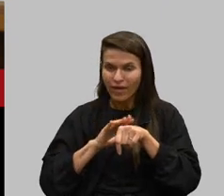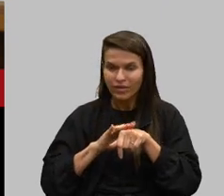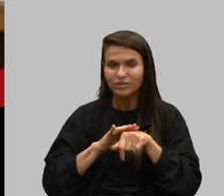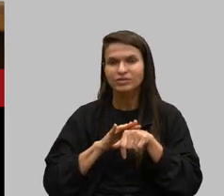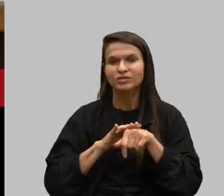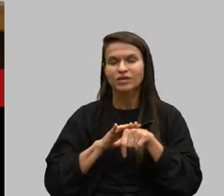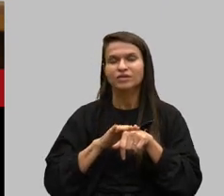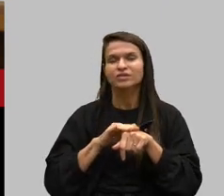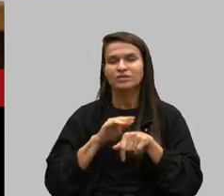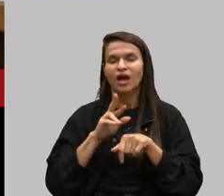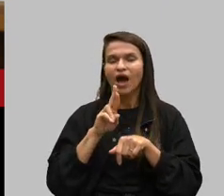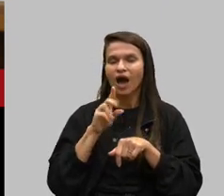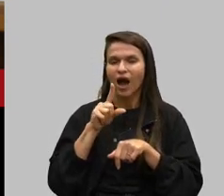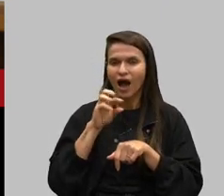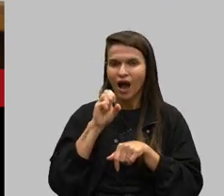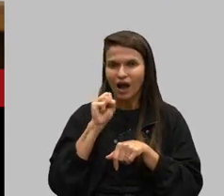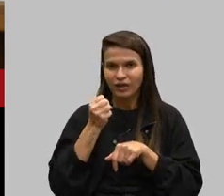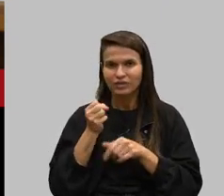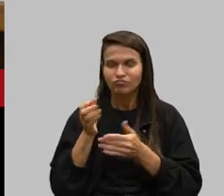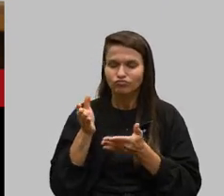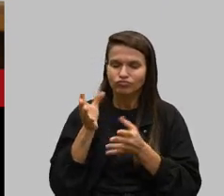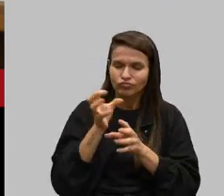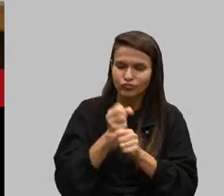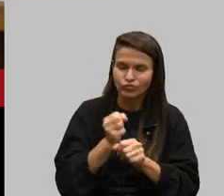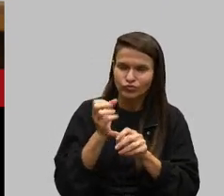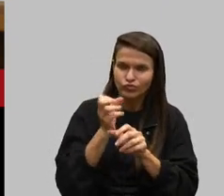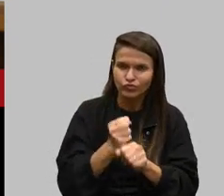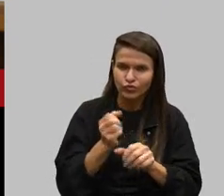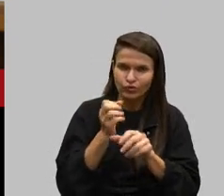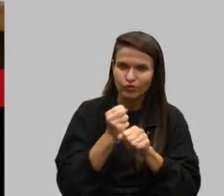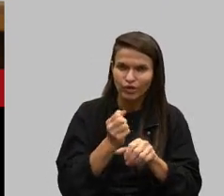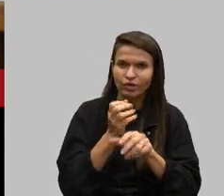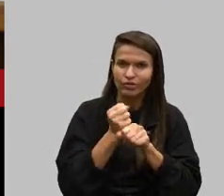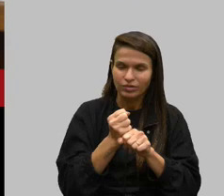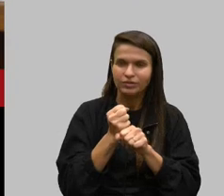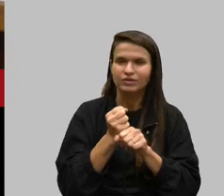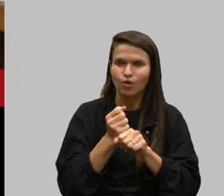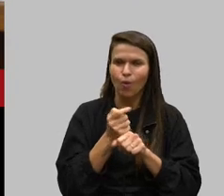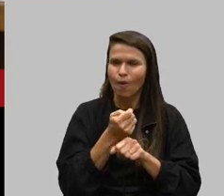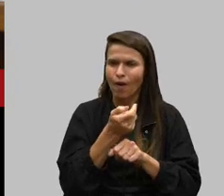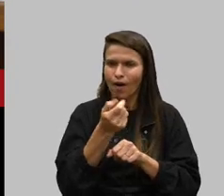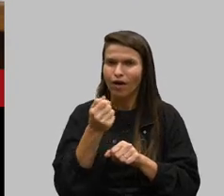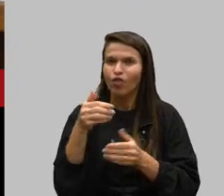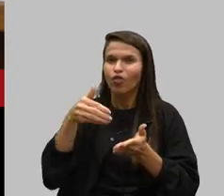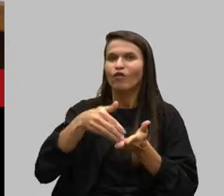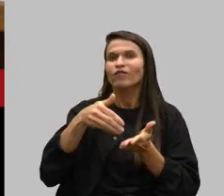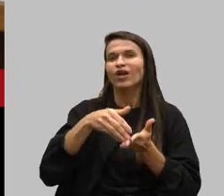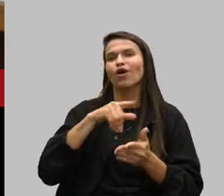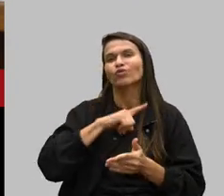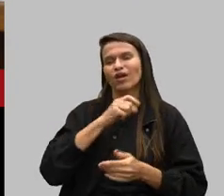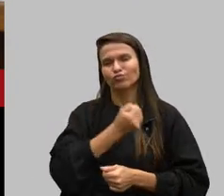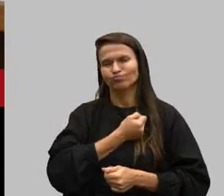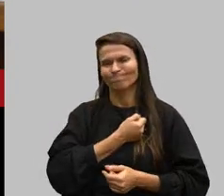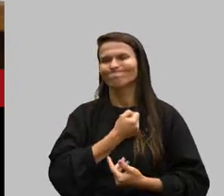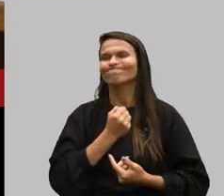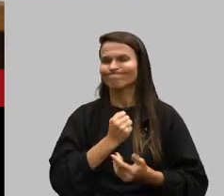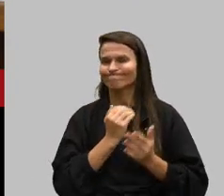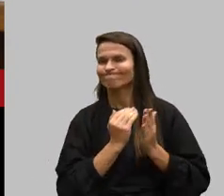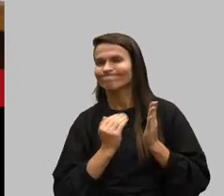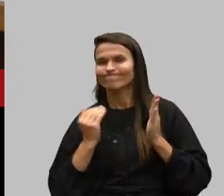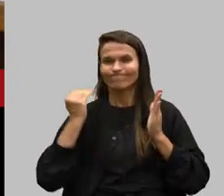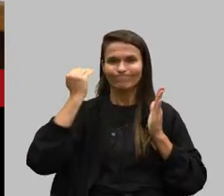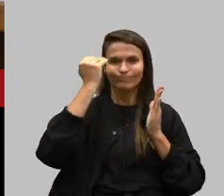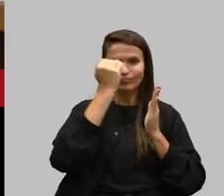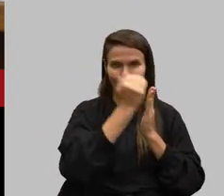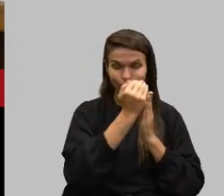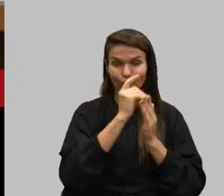quando você junta o número de doenças raras e Vai somando os raros no final dá um número considerável e